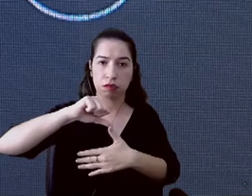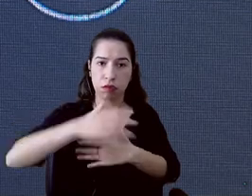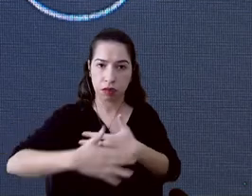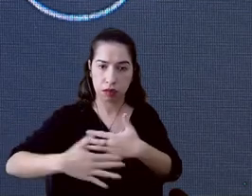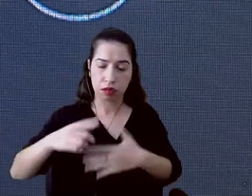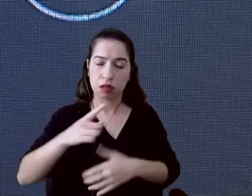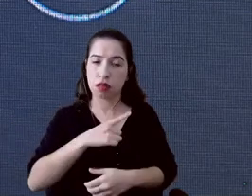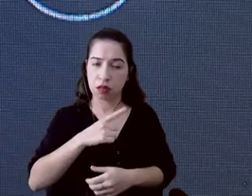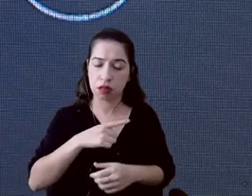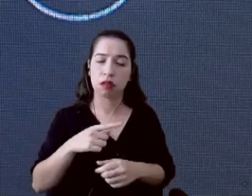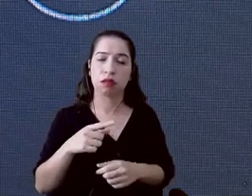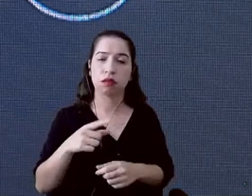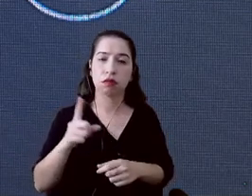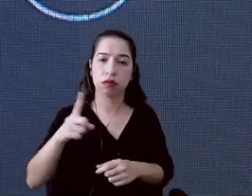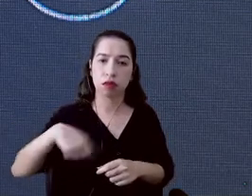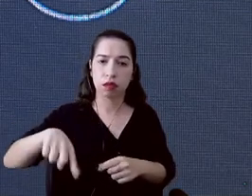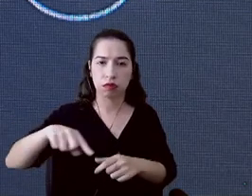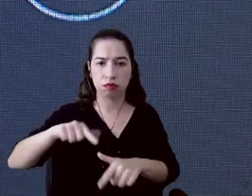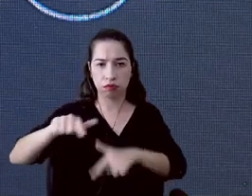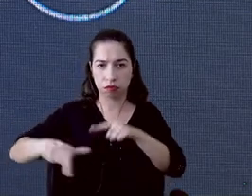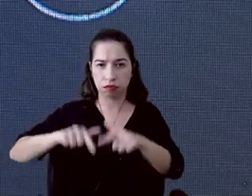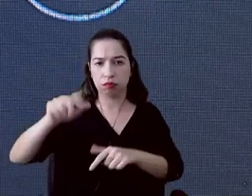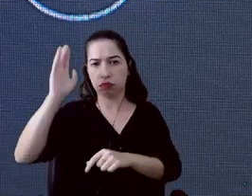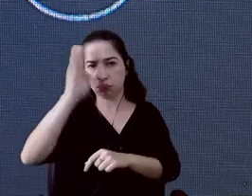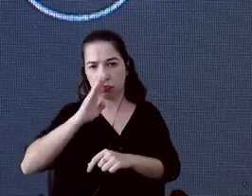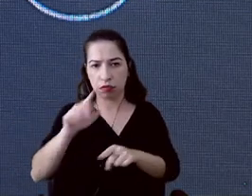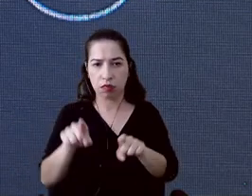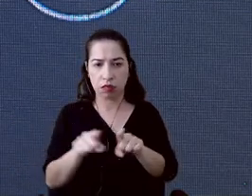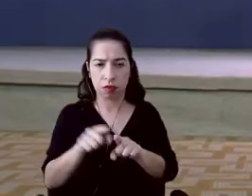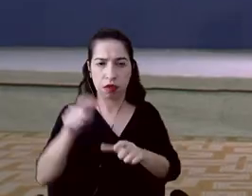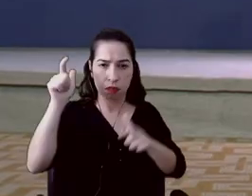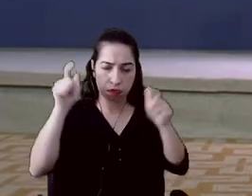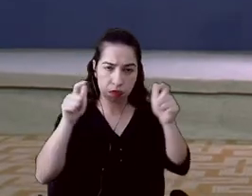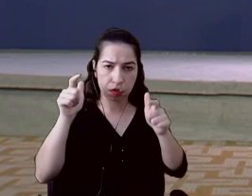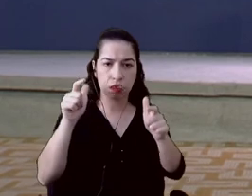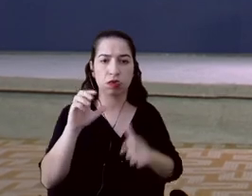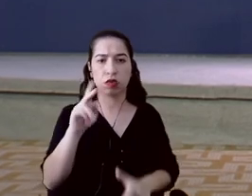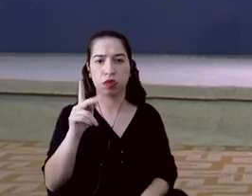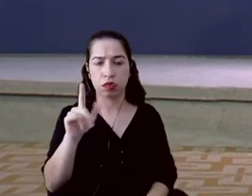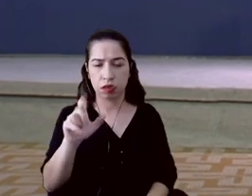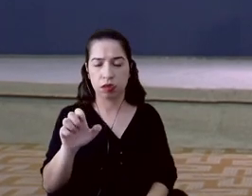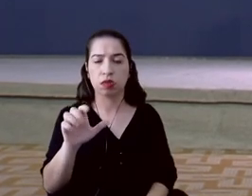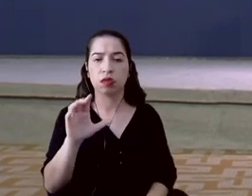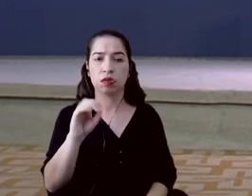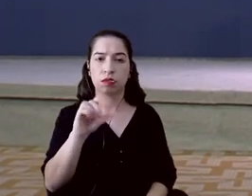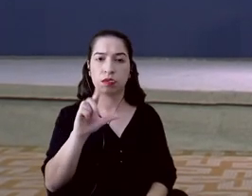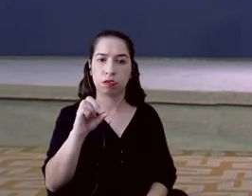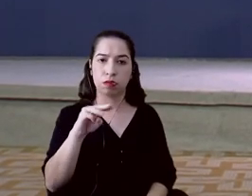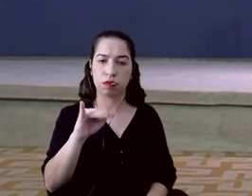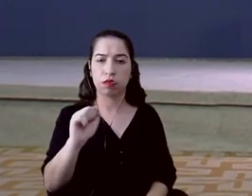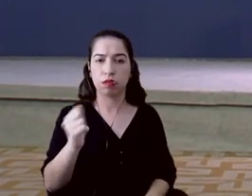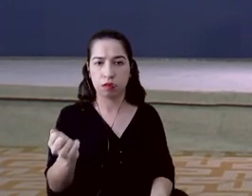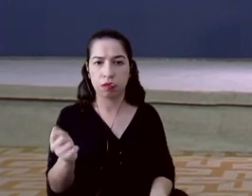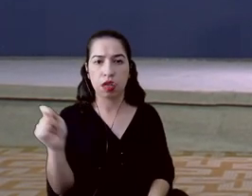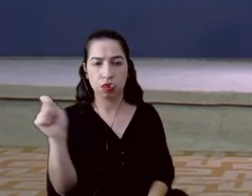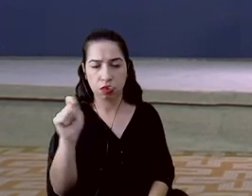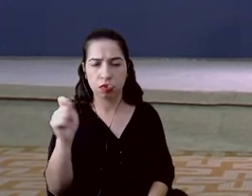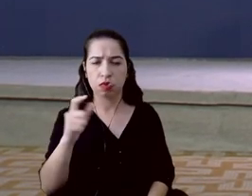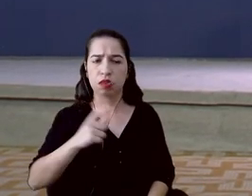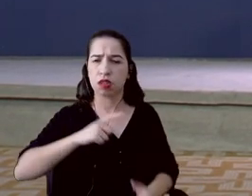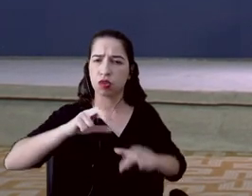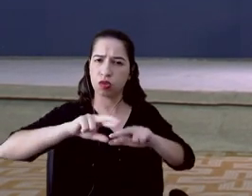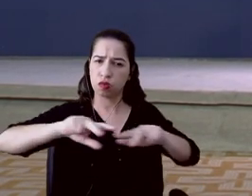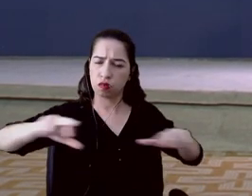nossas operações são no Brasil mas também no México Chile Colômbia Argentina Então a gente tem gente espalhado por tudo e agora